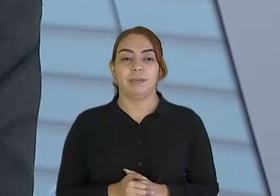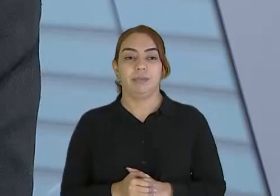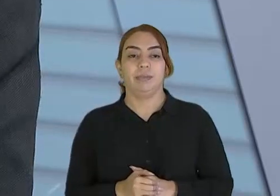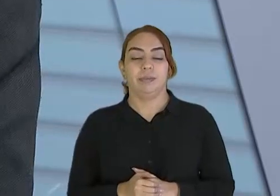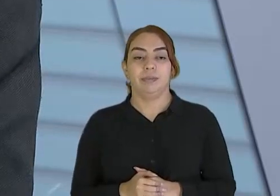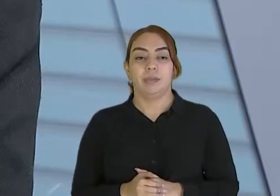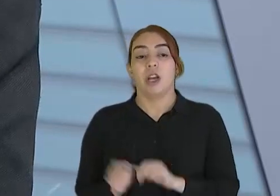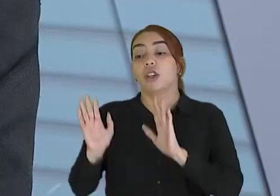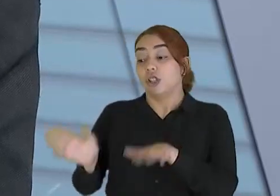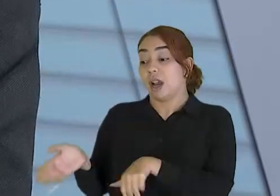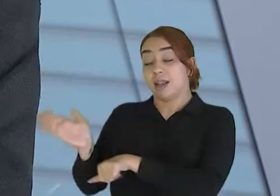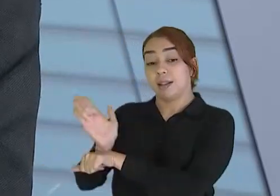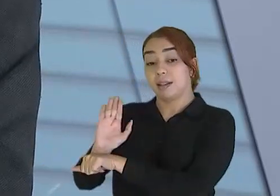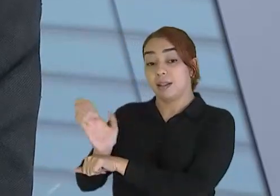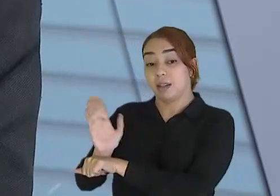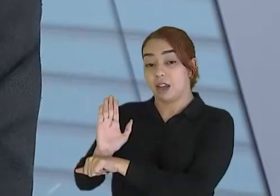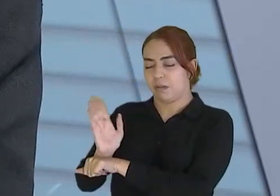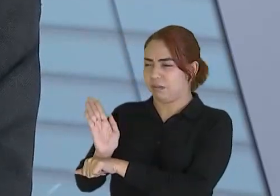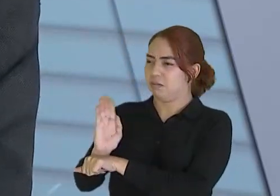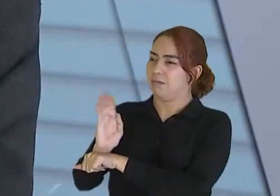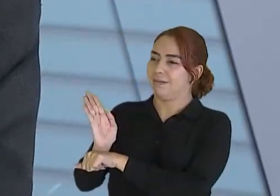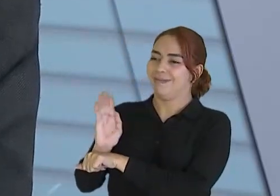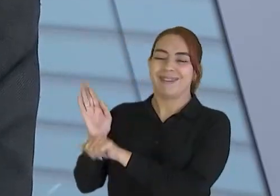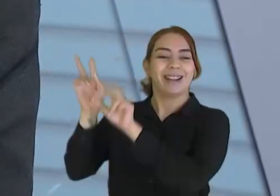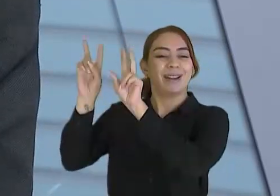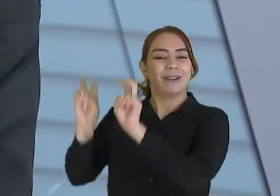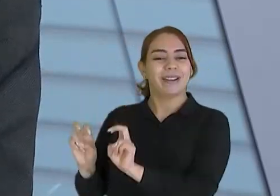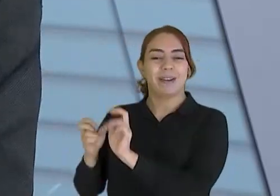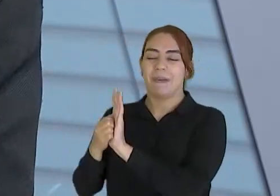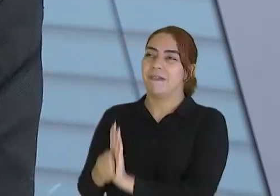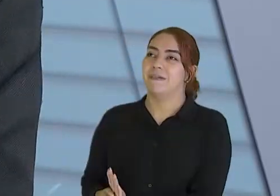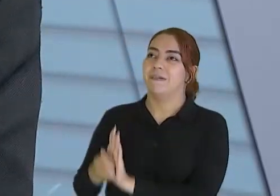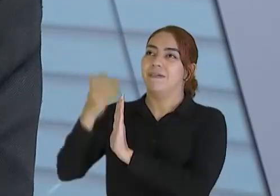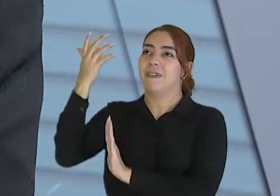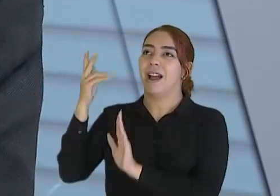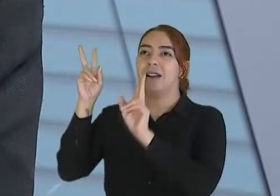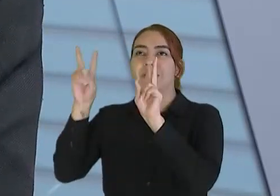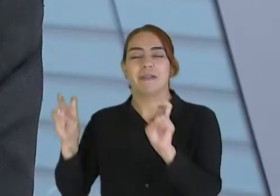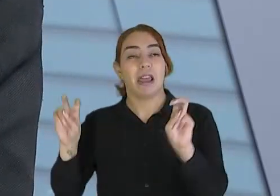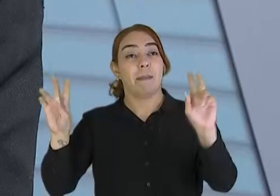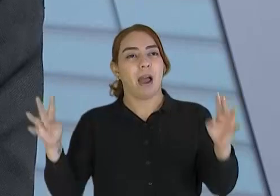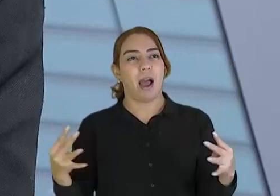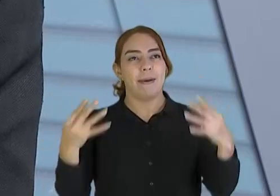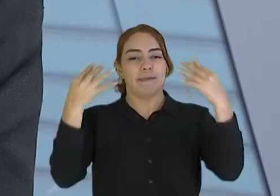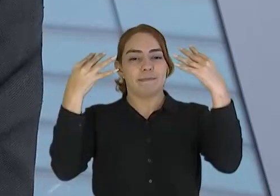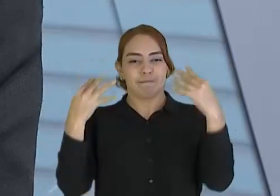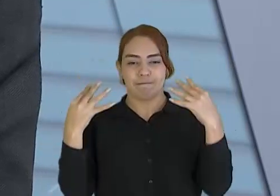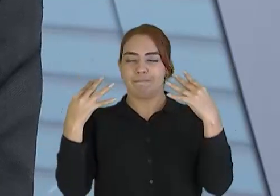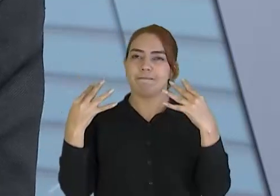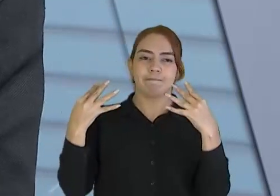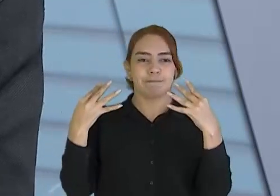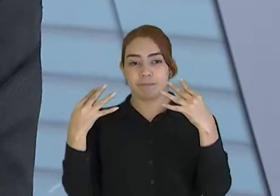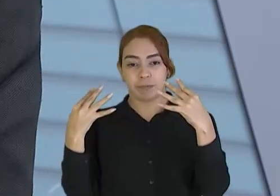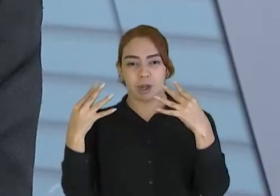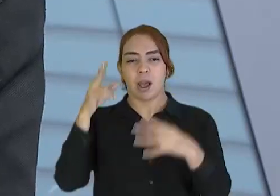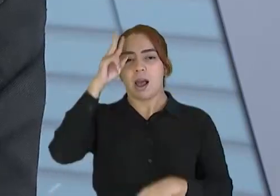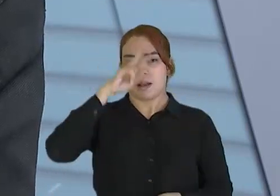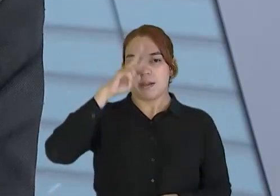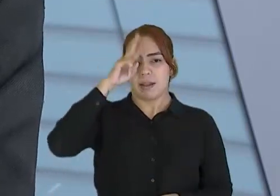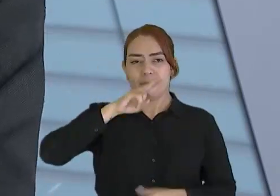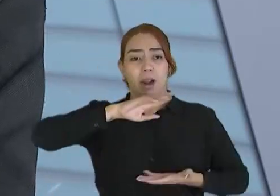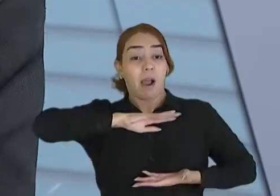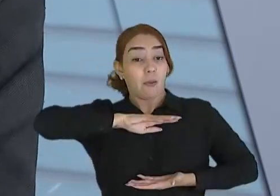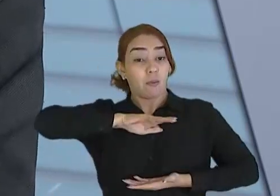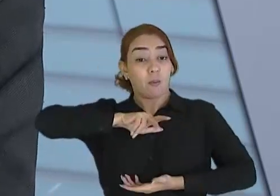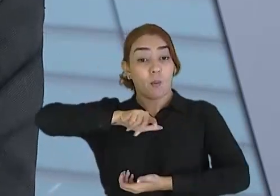fala disso há muito tempo, que é uma forma de você chamar a atenção do mundo, né? Dessa questão de você só ter um planeta, é a nossa